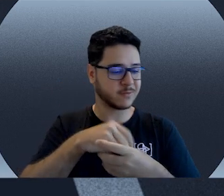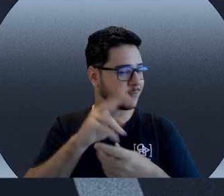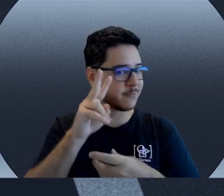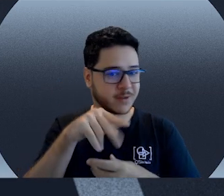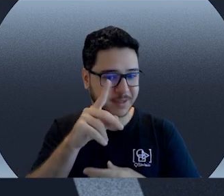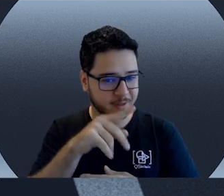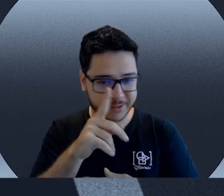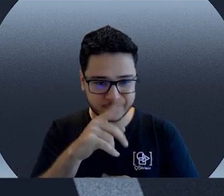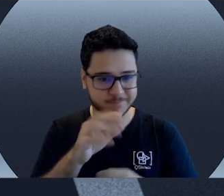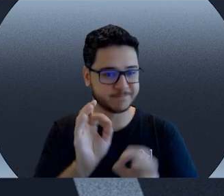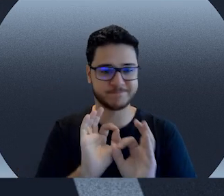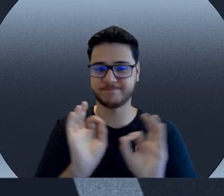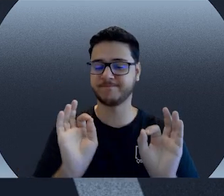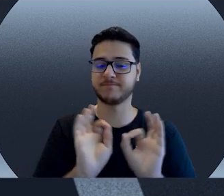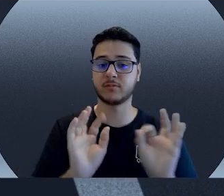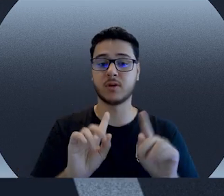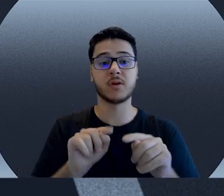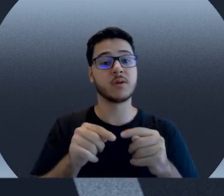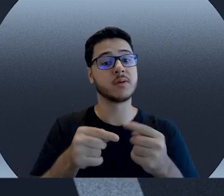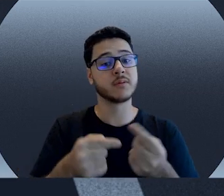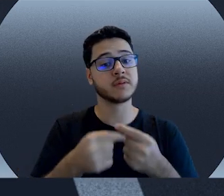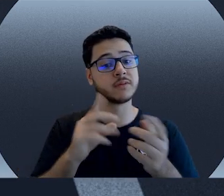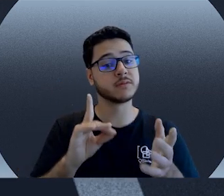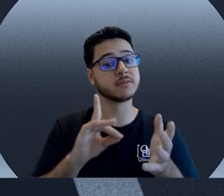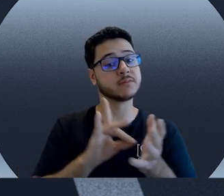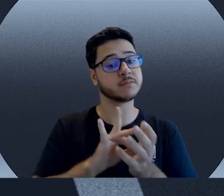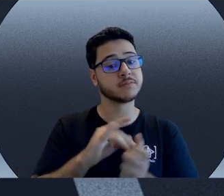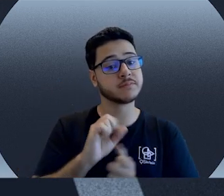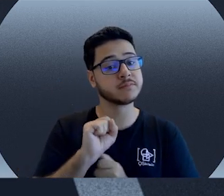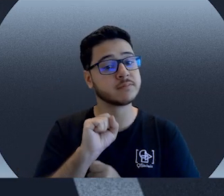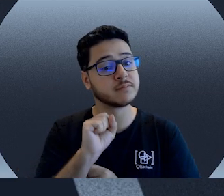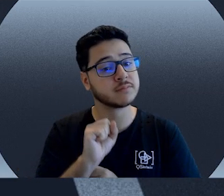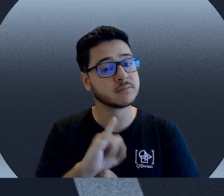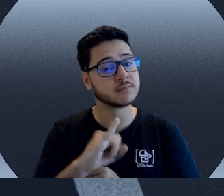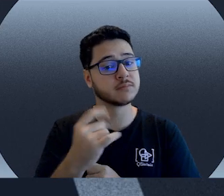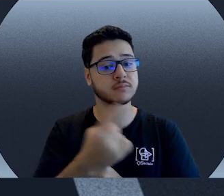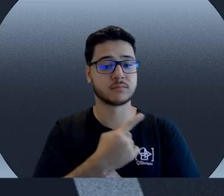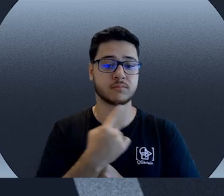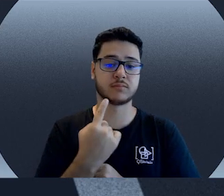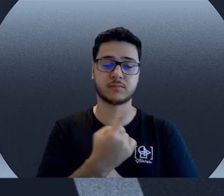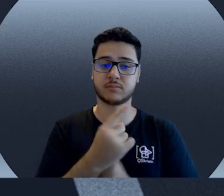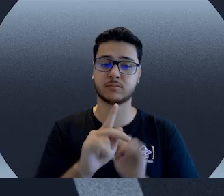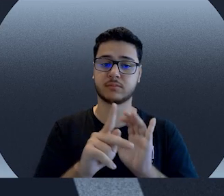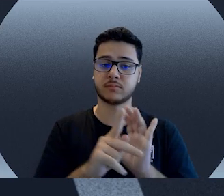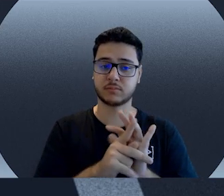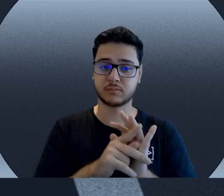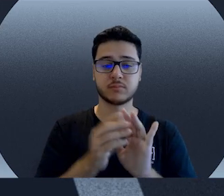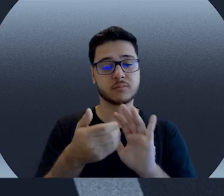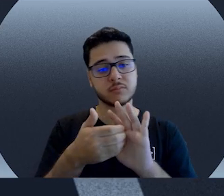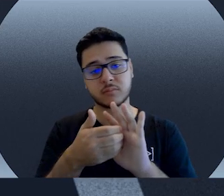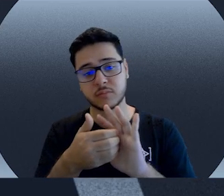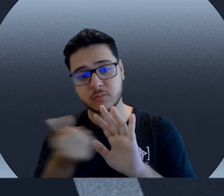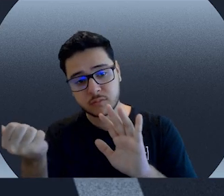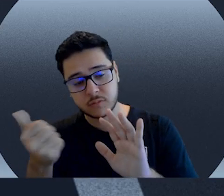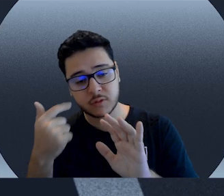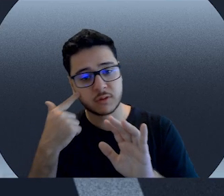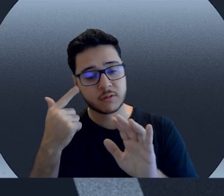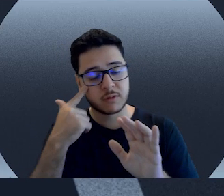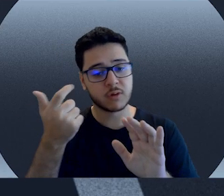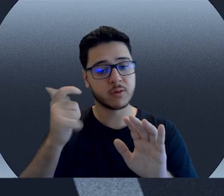dentro. Mas, na verdade, se a gente tira esse azulejo, a gente vai ver camadas de